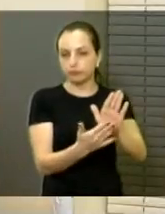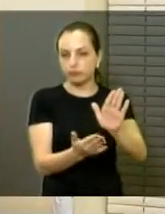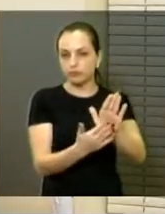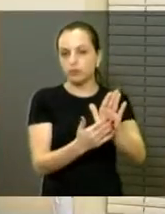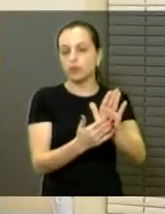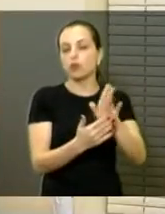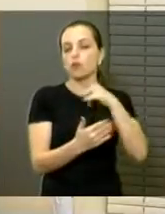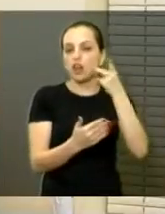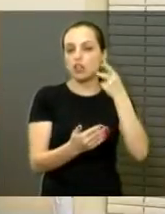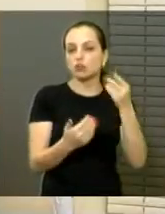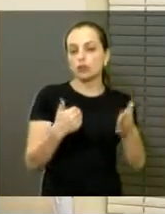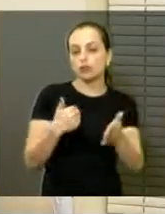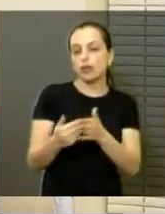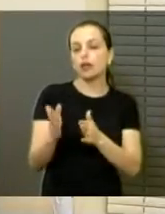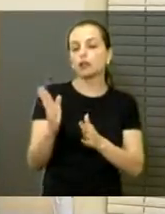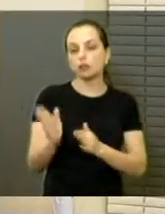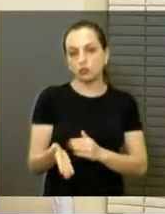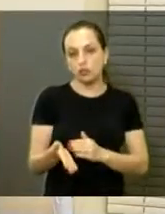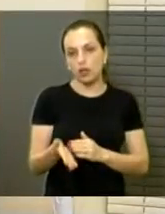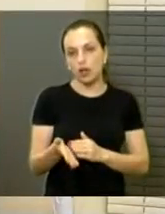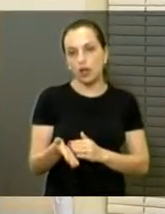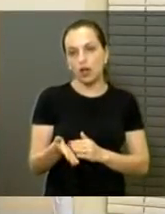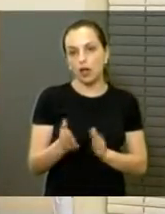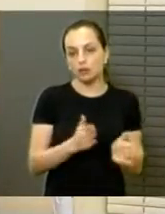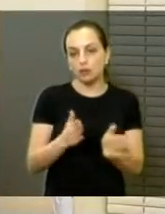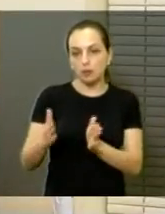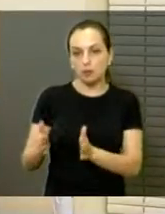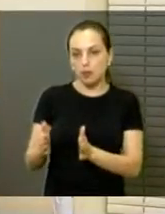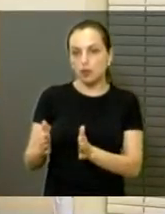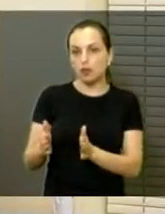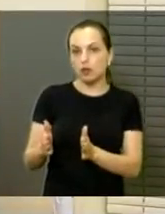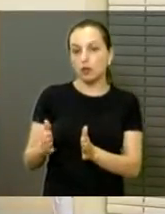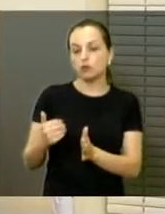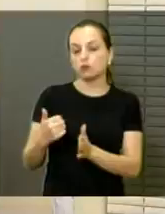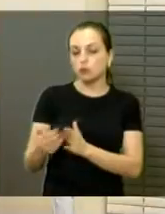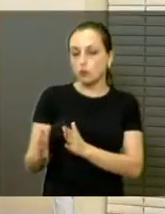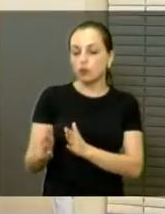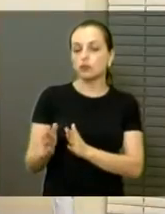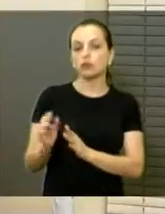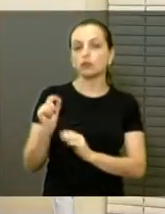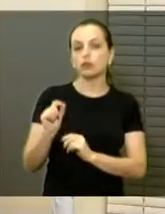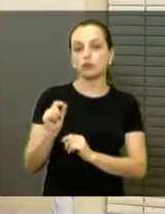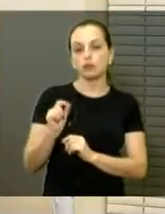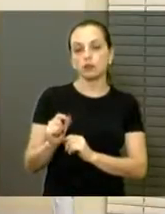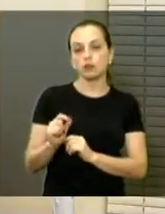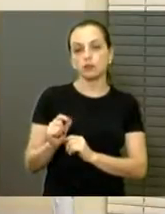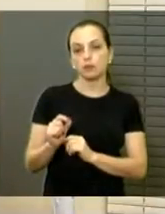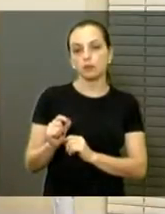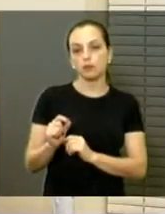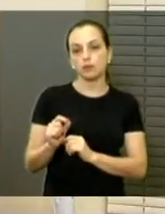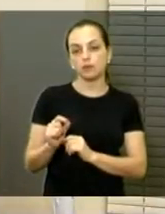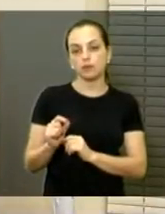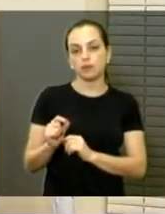a vereadora nem estava mais na Câmara, naquele período ela está cuidando do afastamento dela. Quem